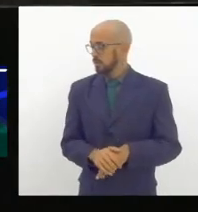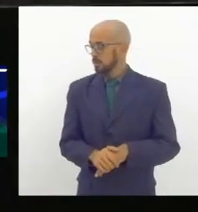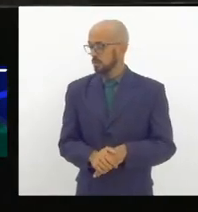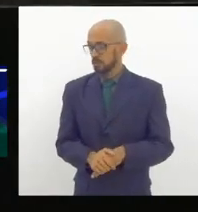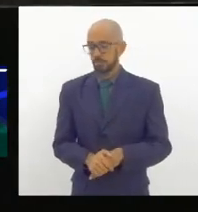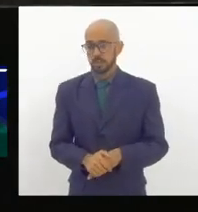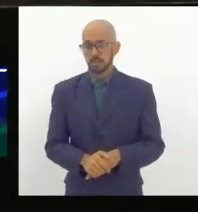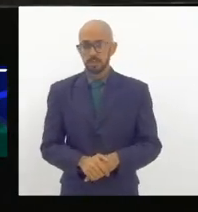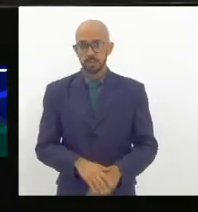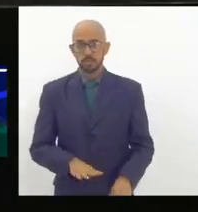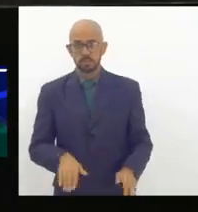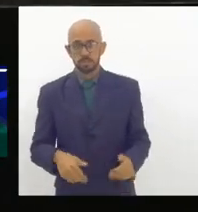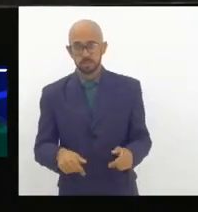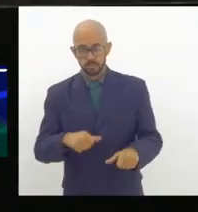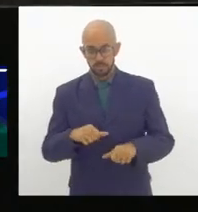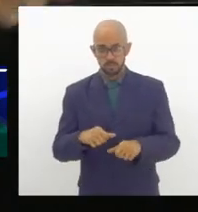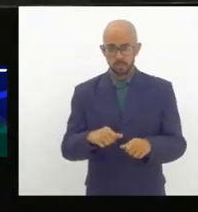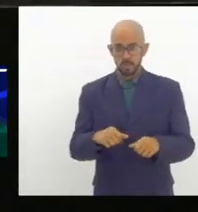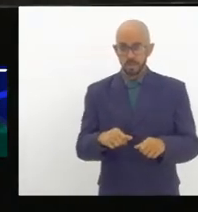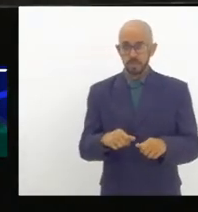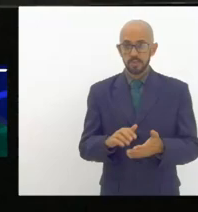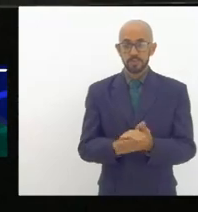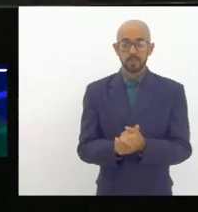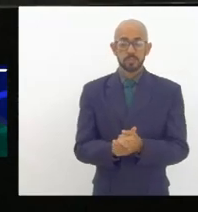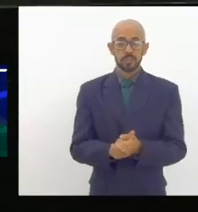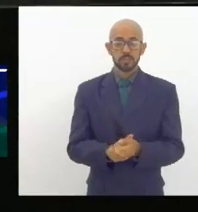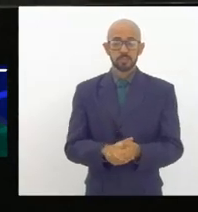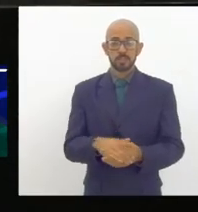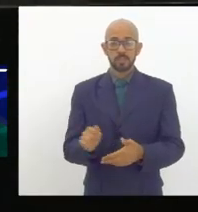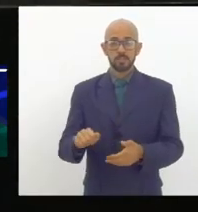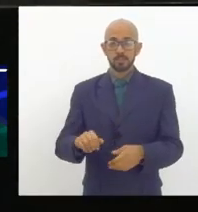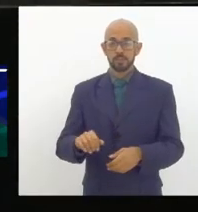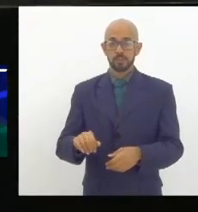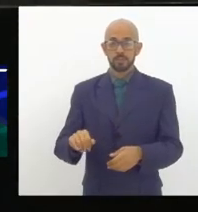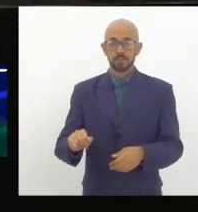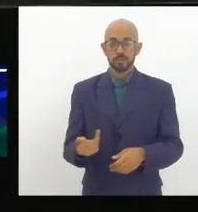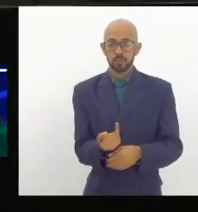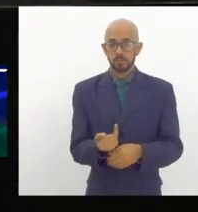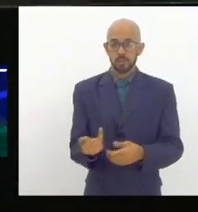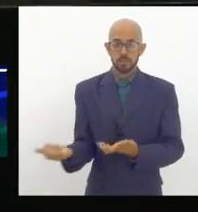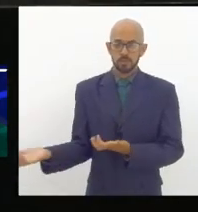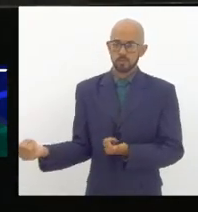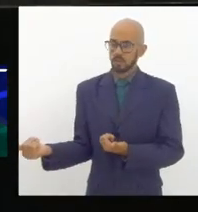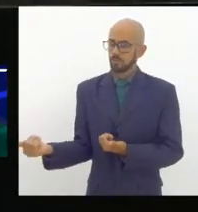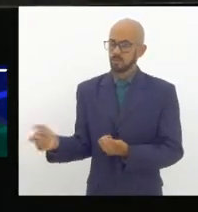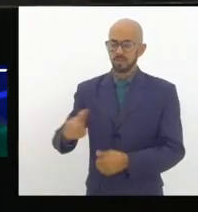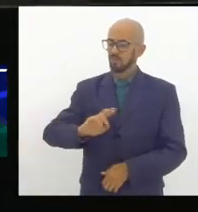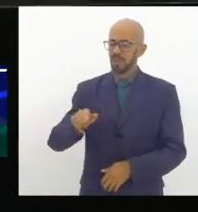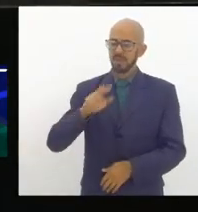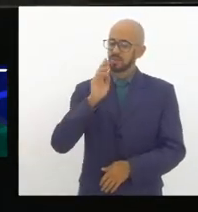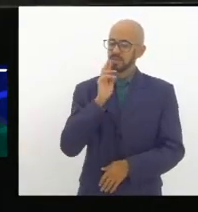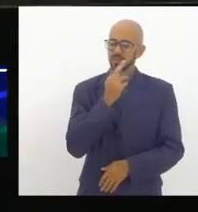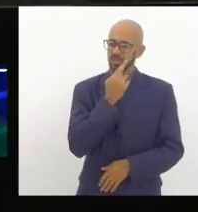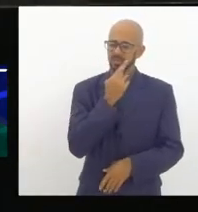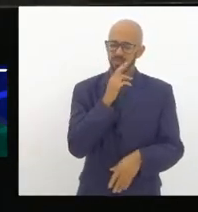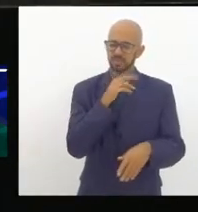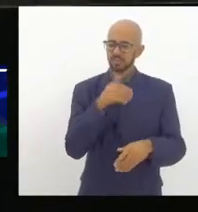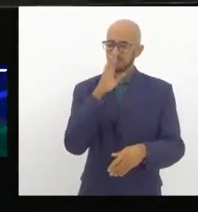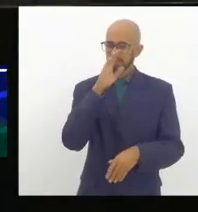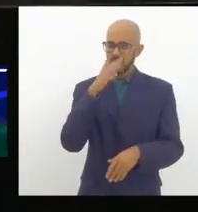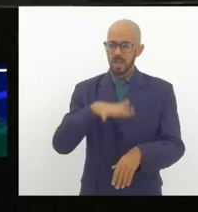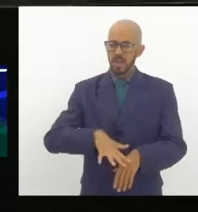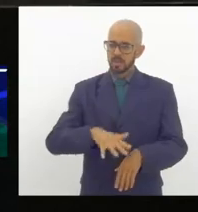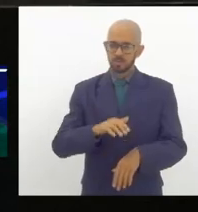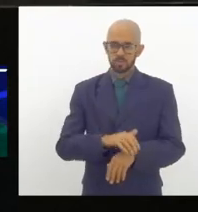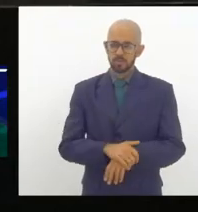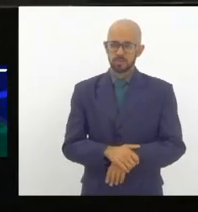com geração de renda abrir uma oportunidade para os jovens não é com o restaurante popular isso aí é